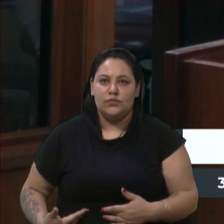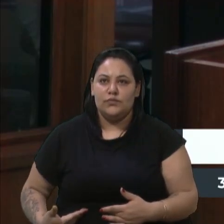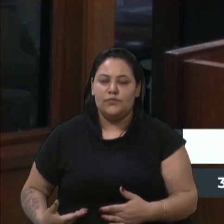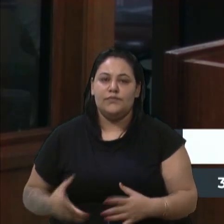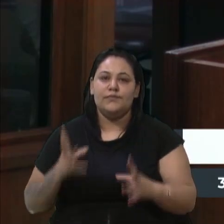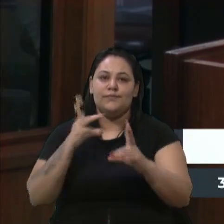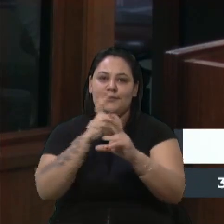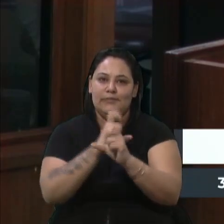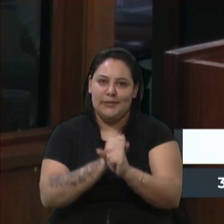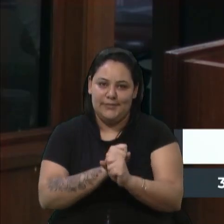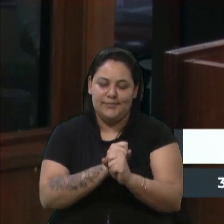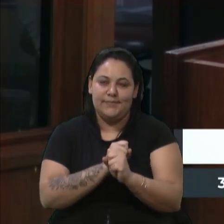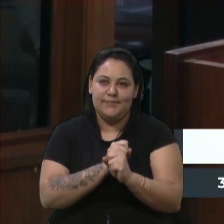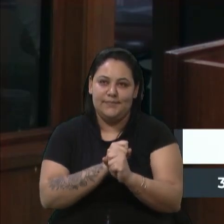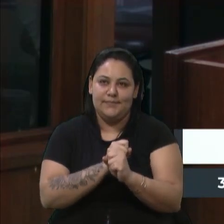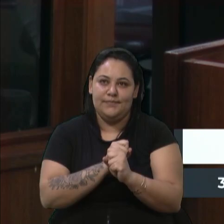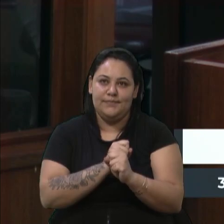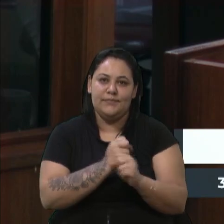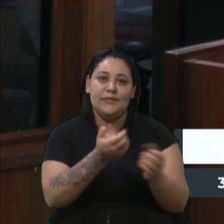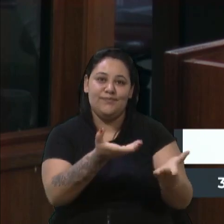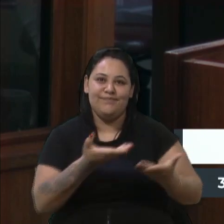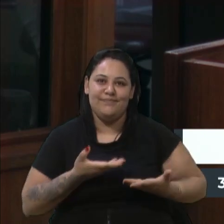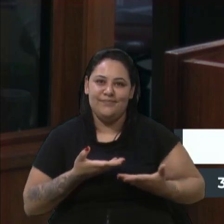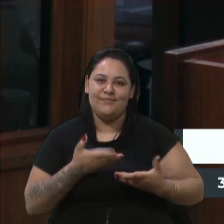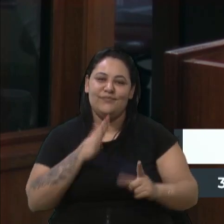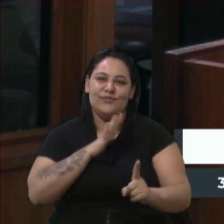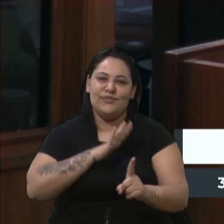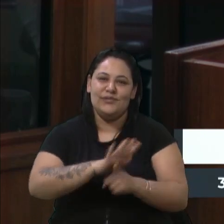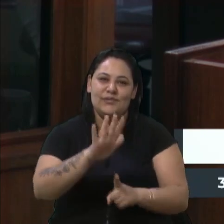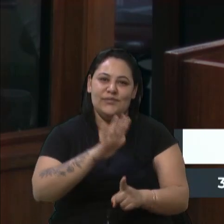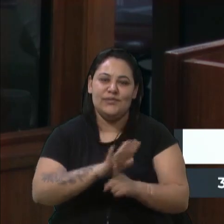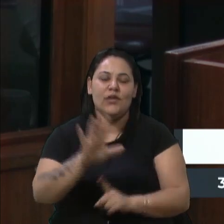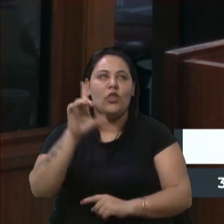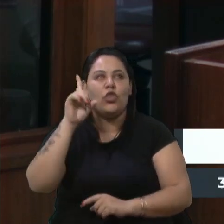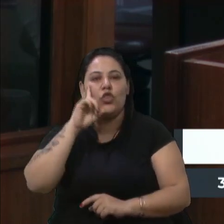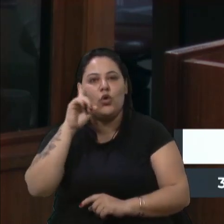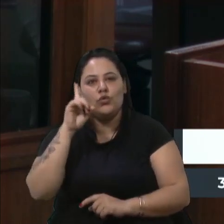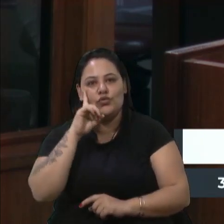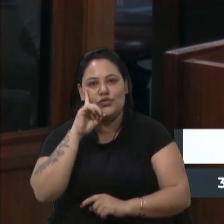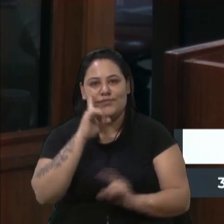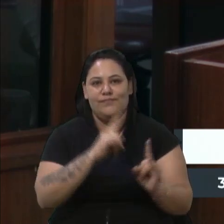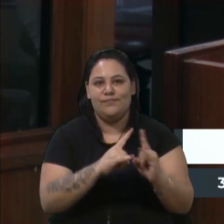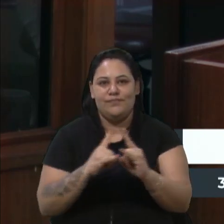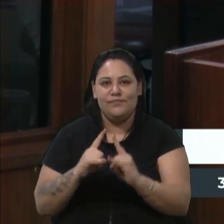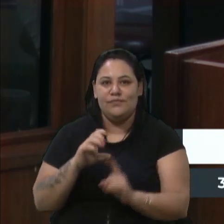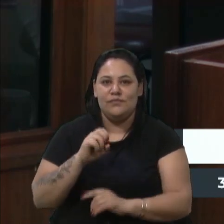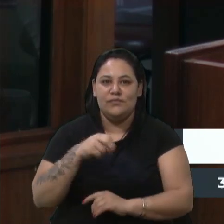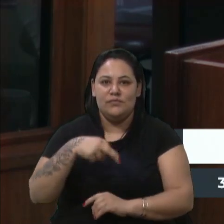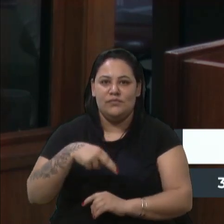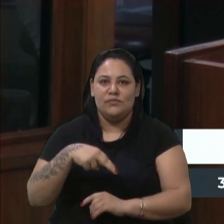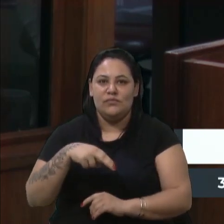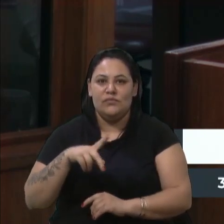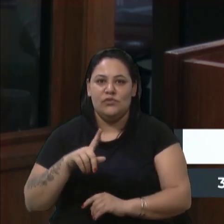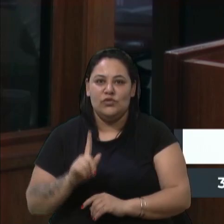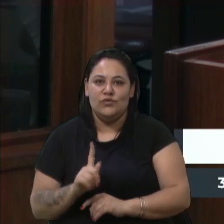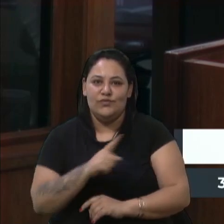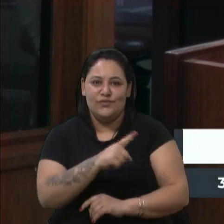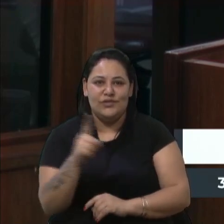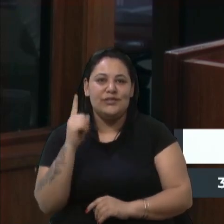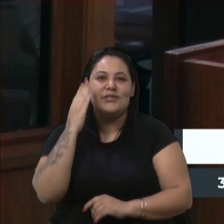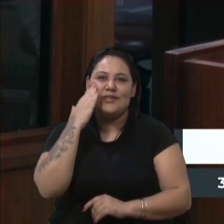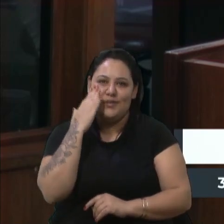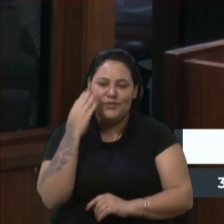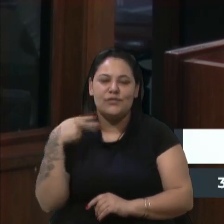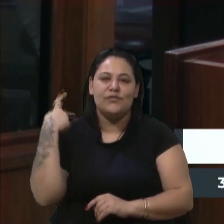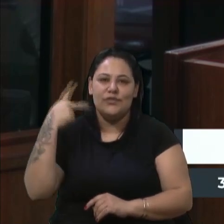animais. Eu recebo demandas diariamente de ONGs. O senhor sabe muito bem, e os vereadores sabem muito